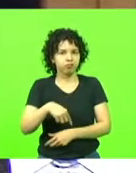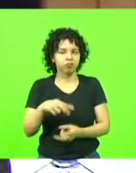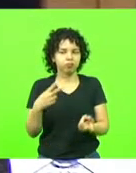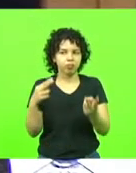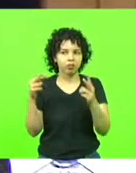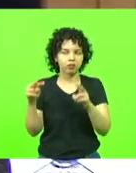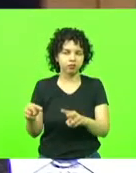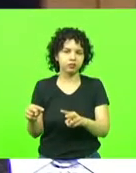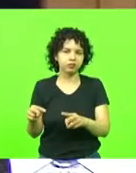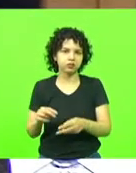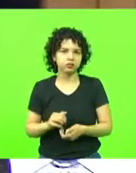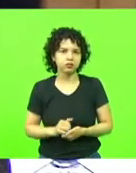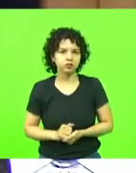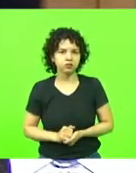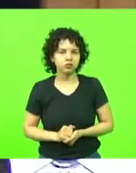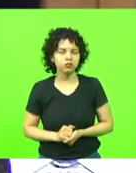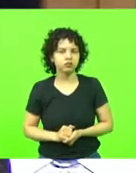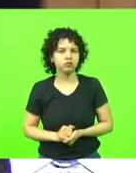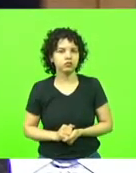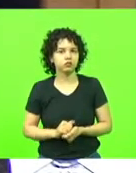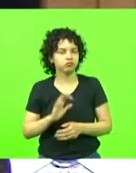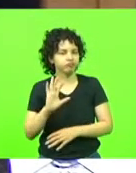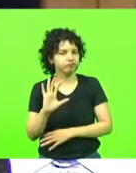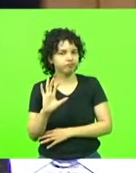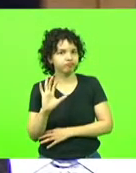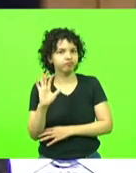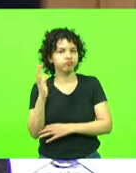repente, de uma forma muito,